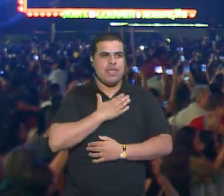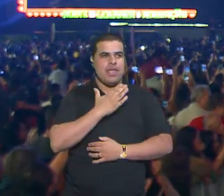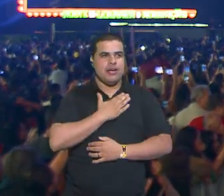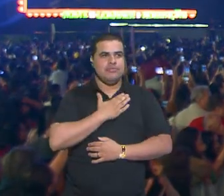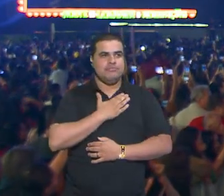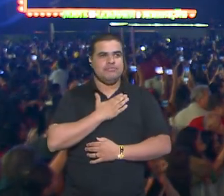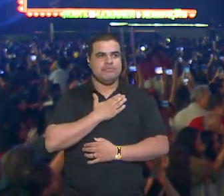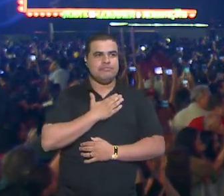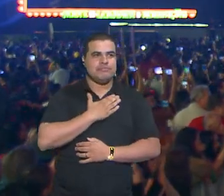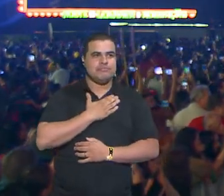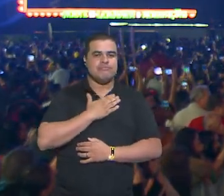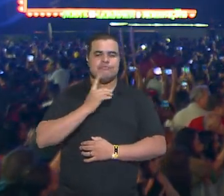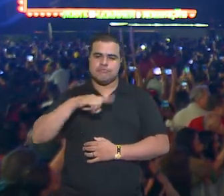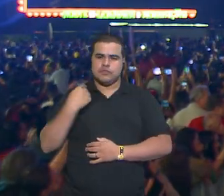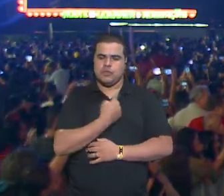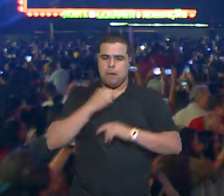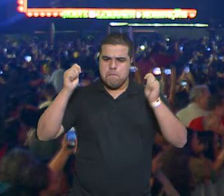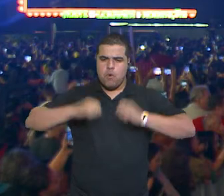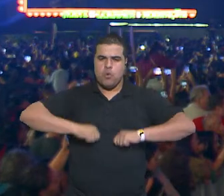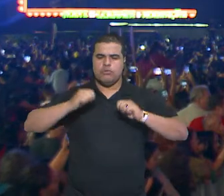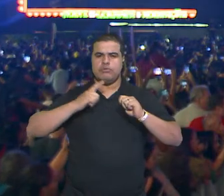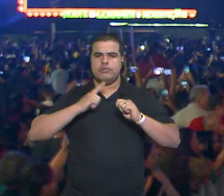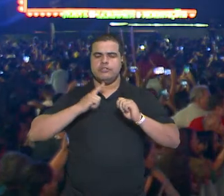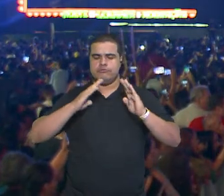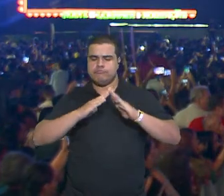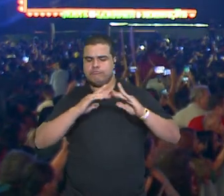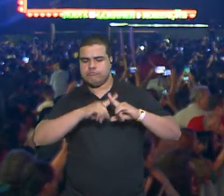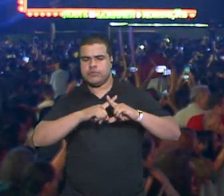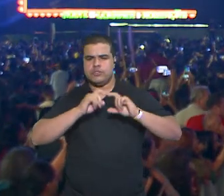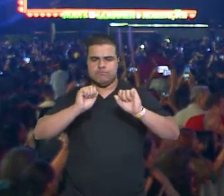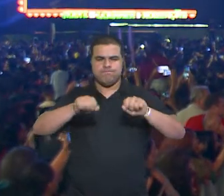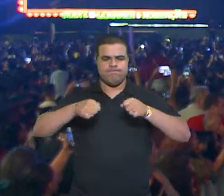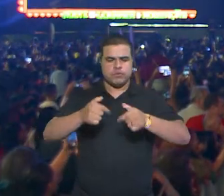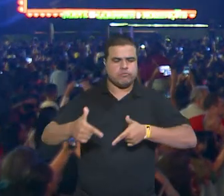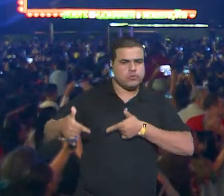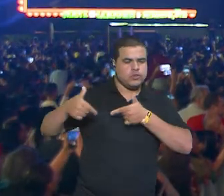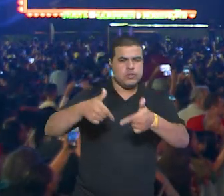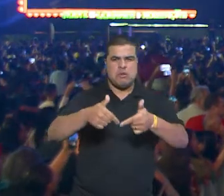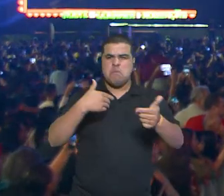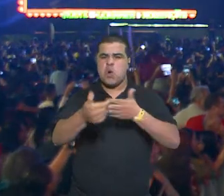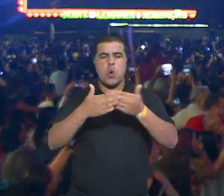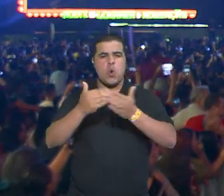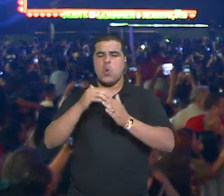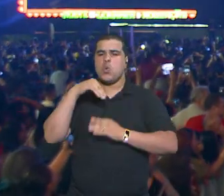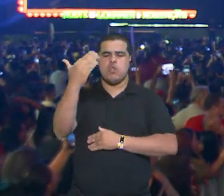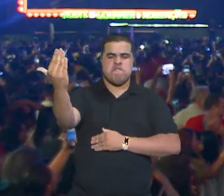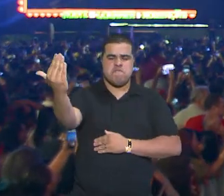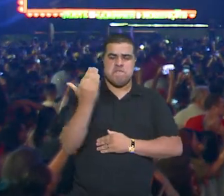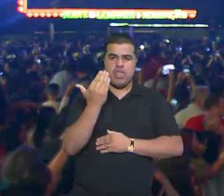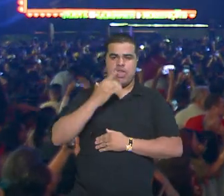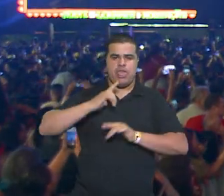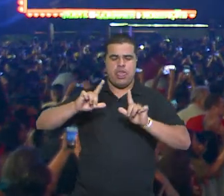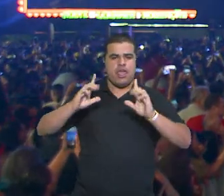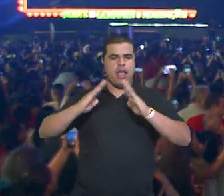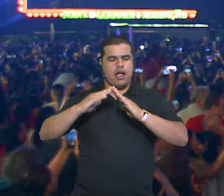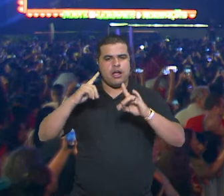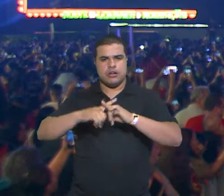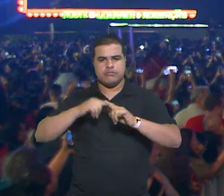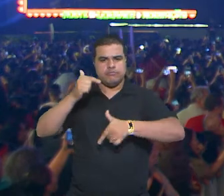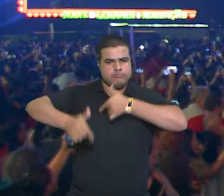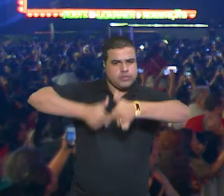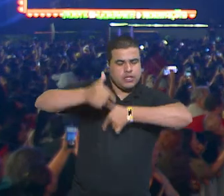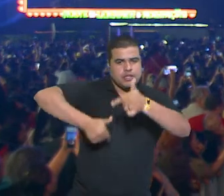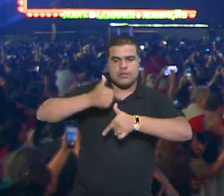para sermos igreja vivendo a colisão e não importa o que venha pela frente porque a igreja é aquela que Avança encontra ela